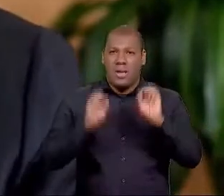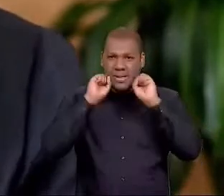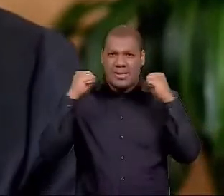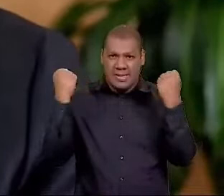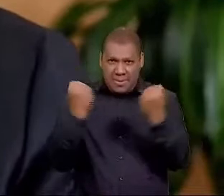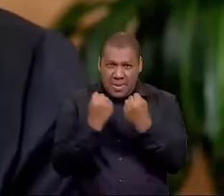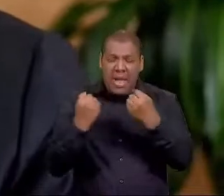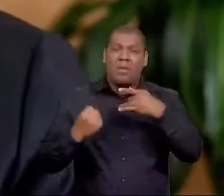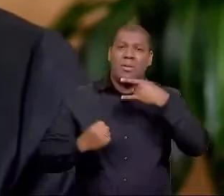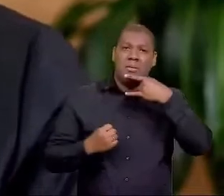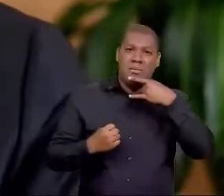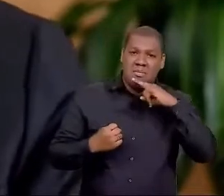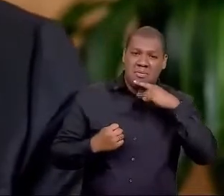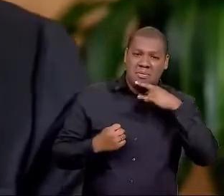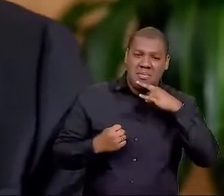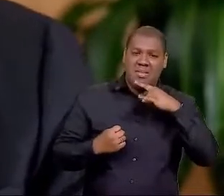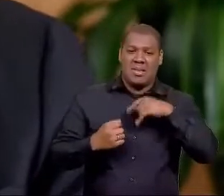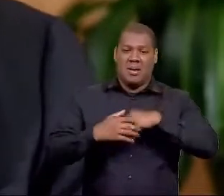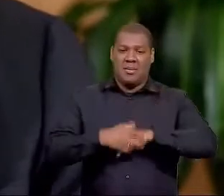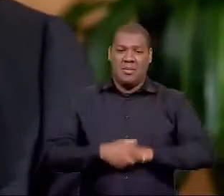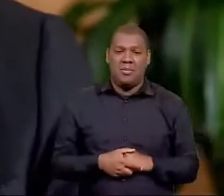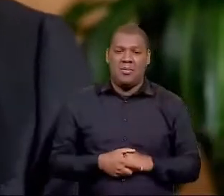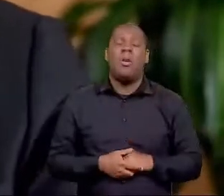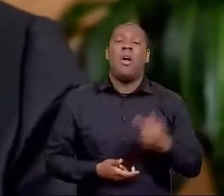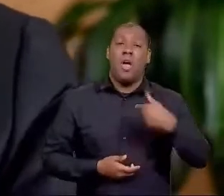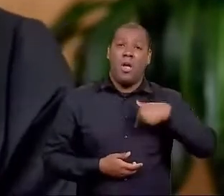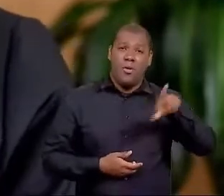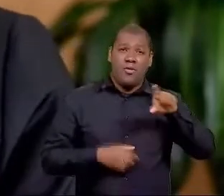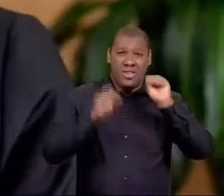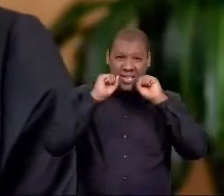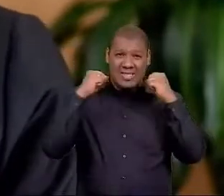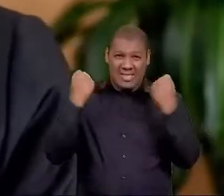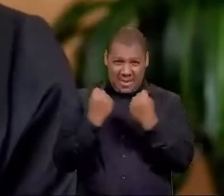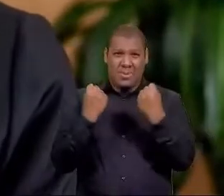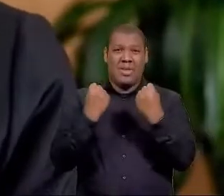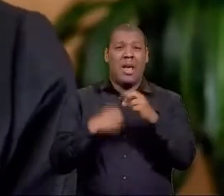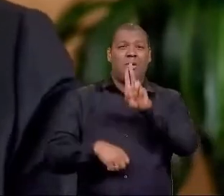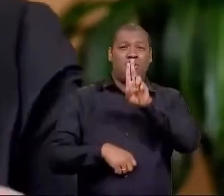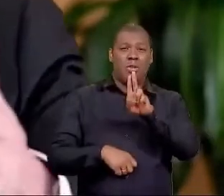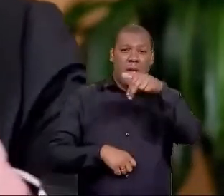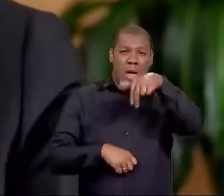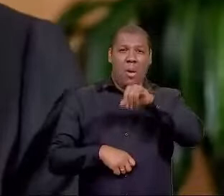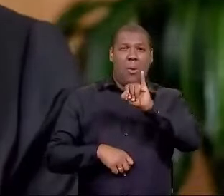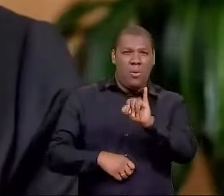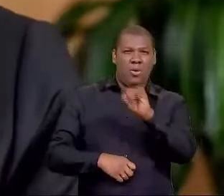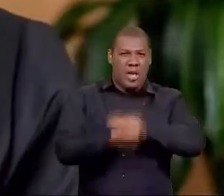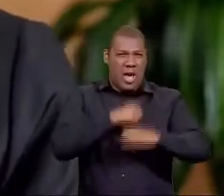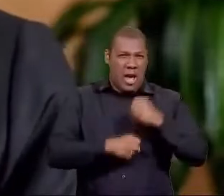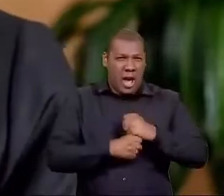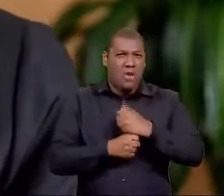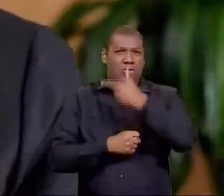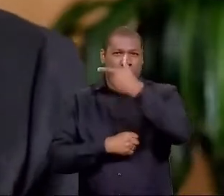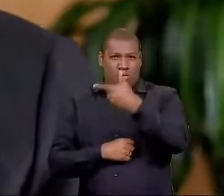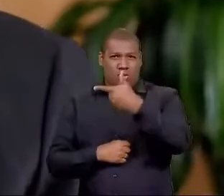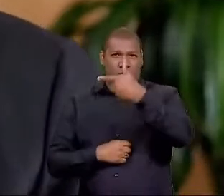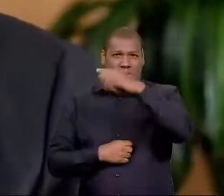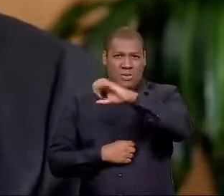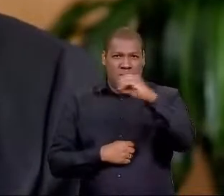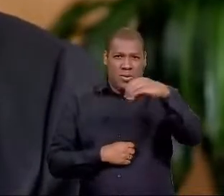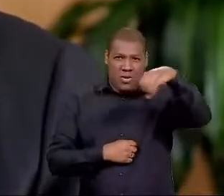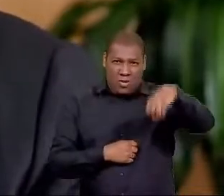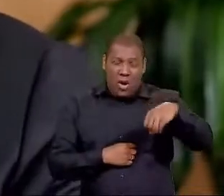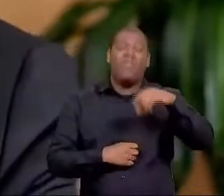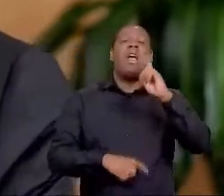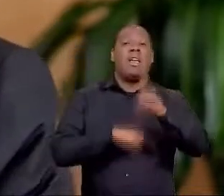Eu fui no Congresso da UNE em 2009, depois eu fui ser presidente, acho que em 2012, e voltei agora em